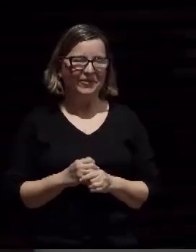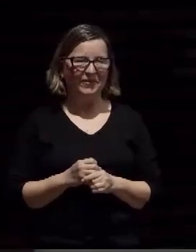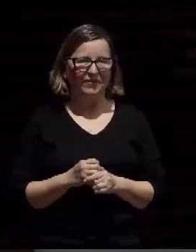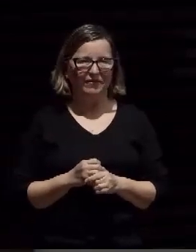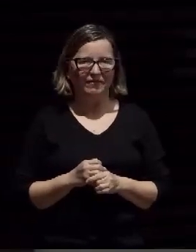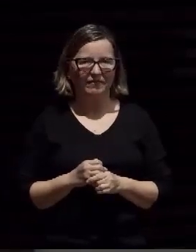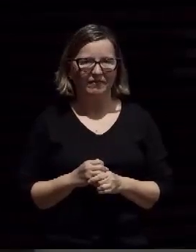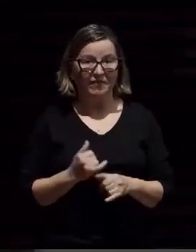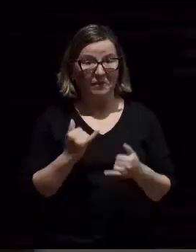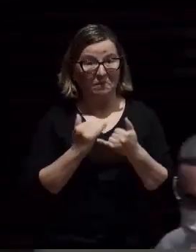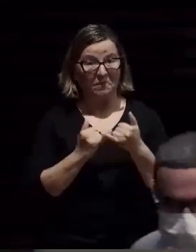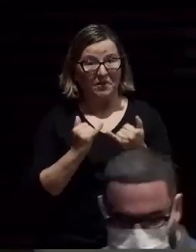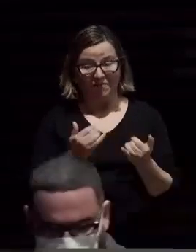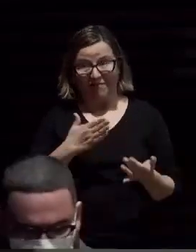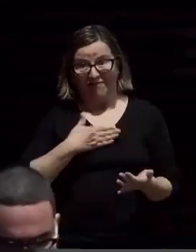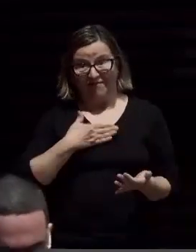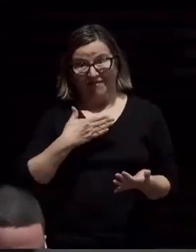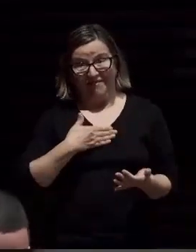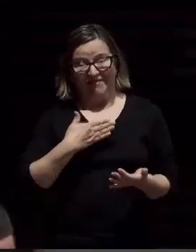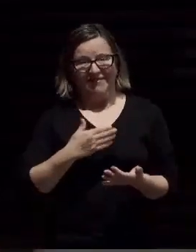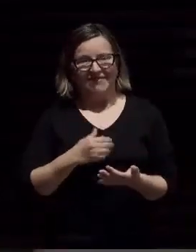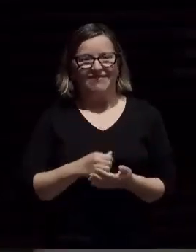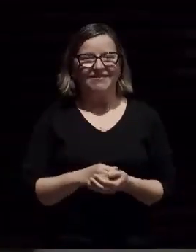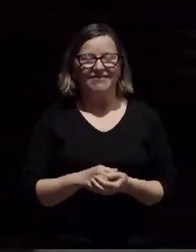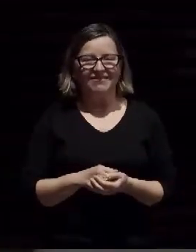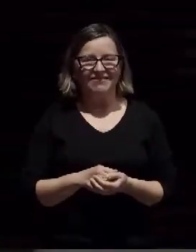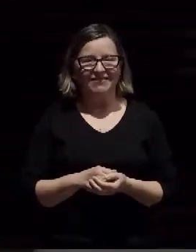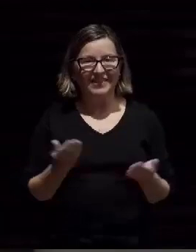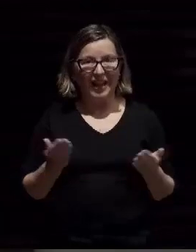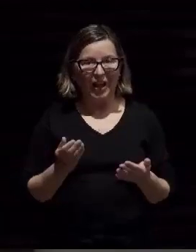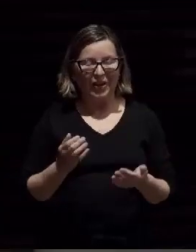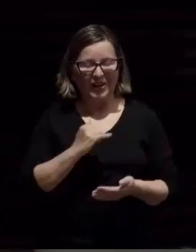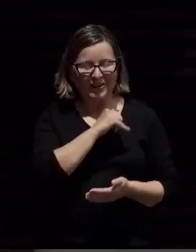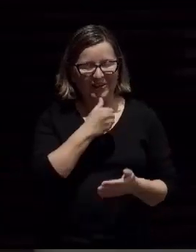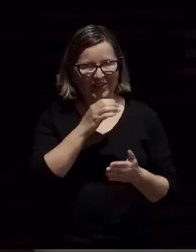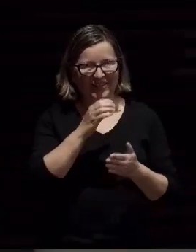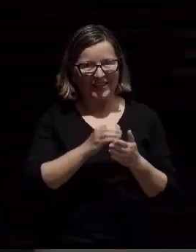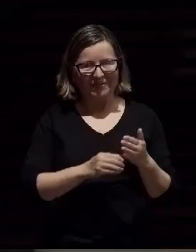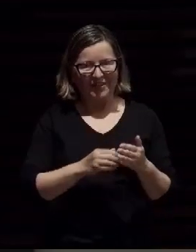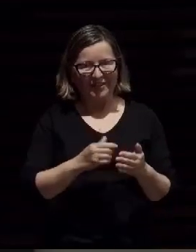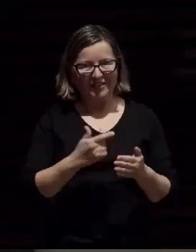Parece surpreendente. Vamos dar uma olhadinha em João capítulo